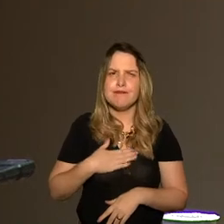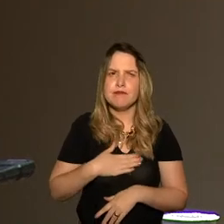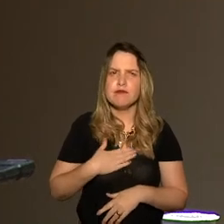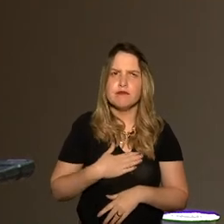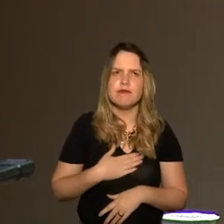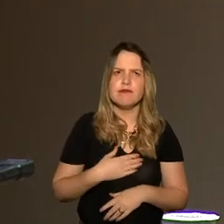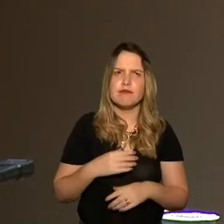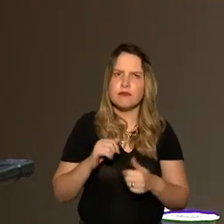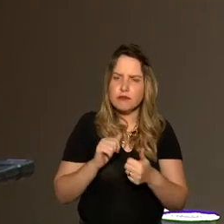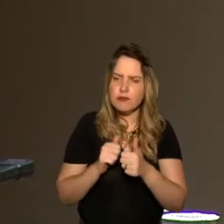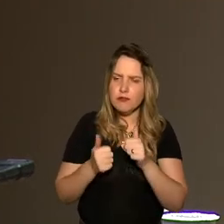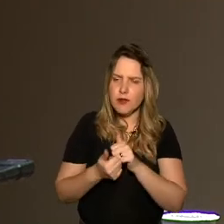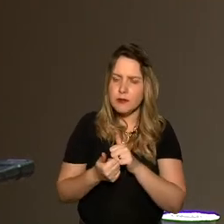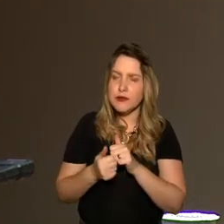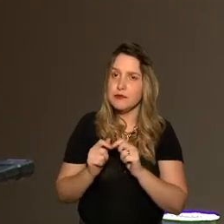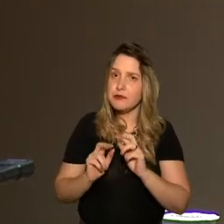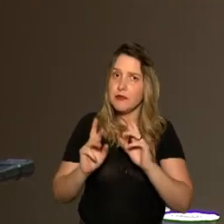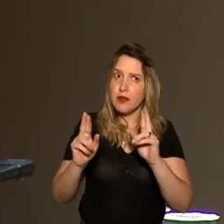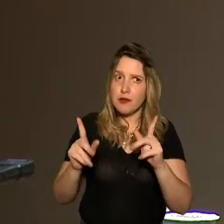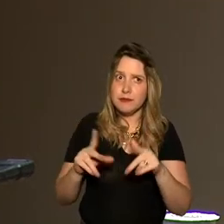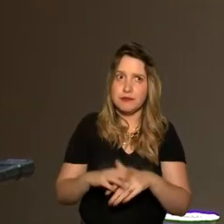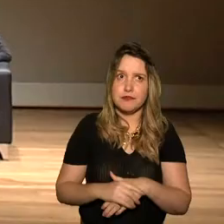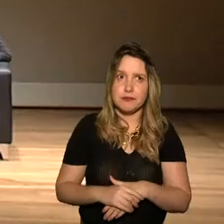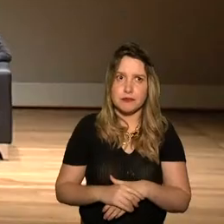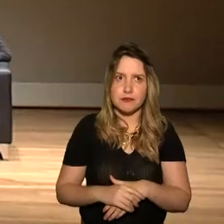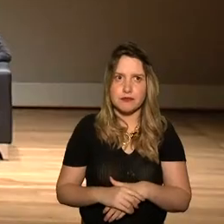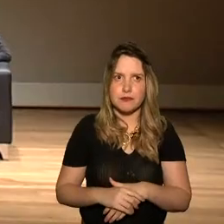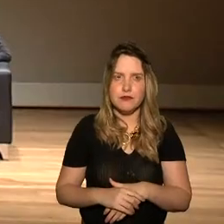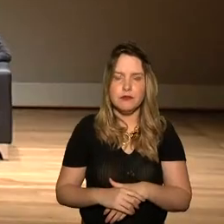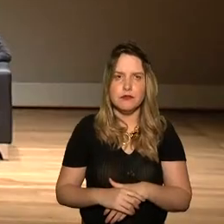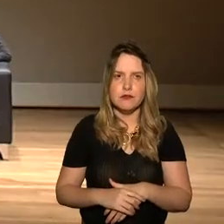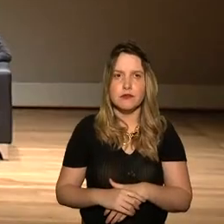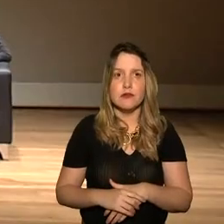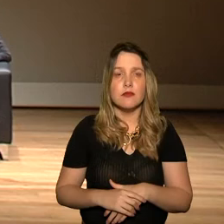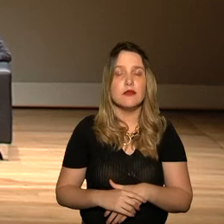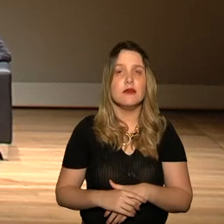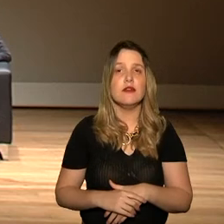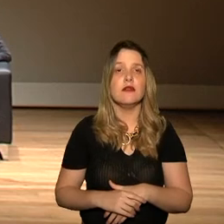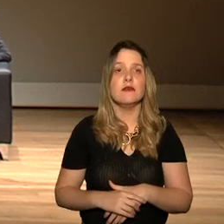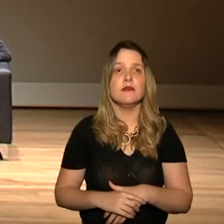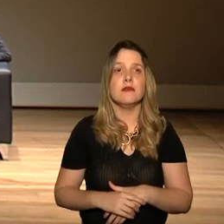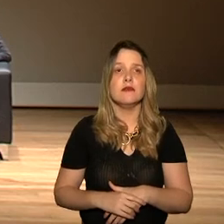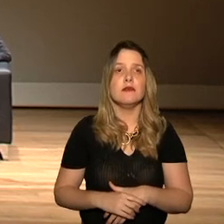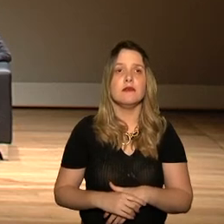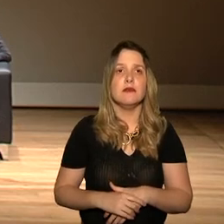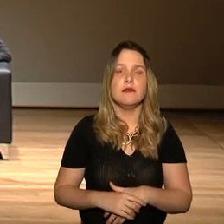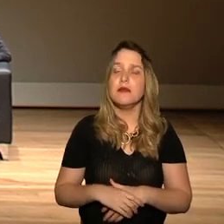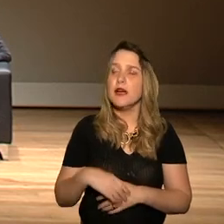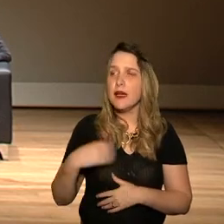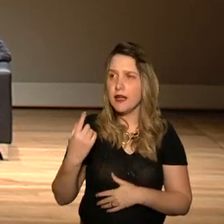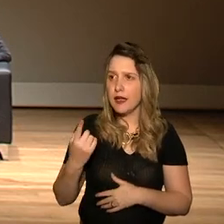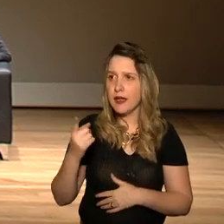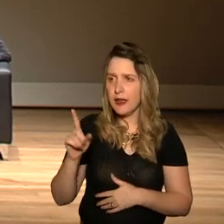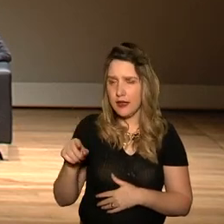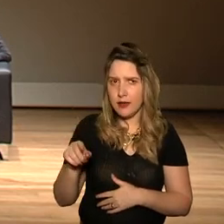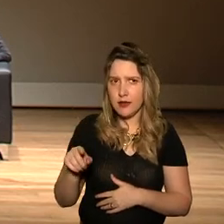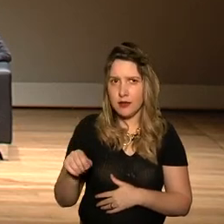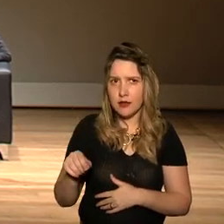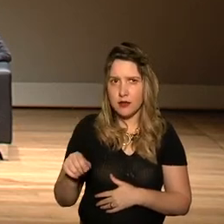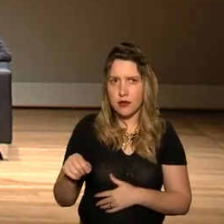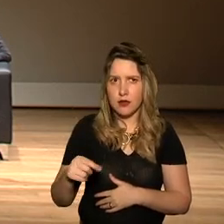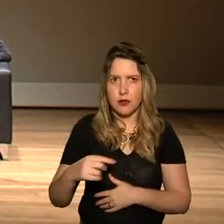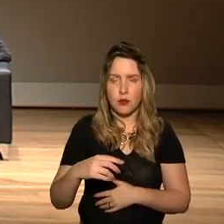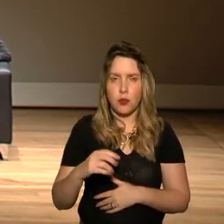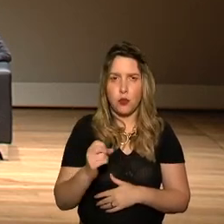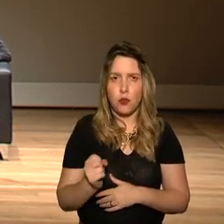e abordagens diferentes não sem dúvida acho que a forma